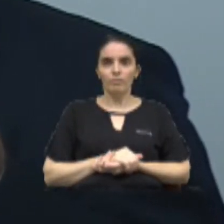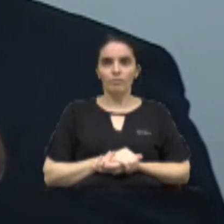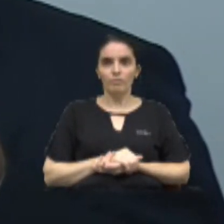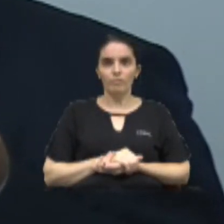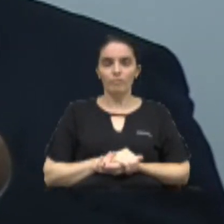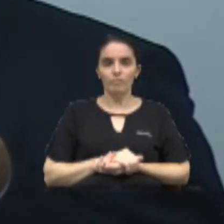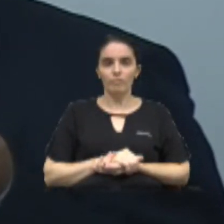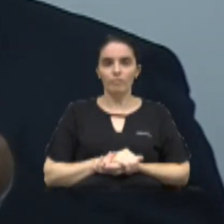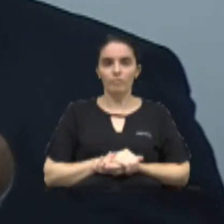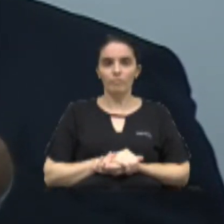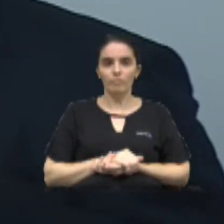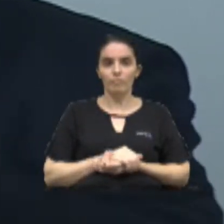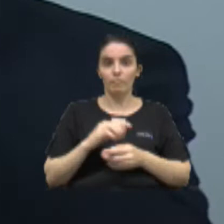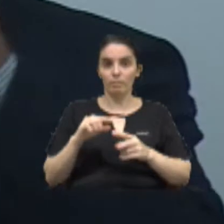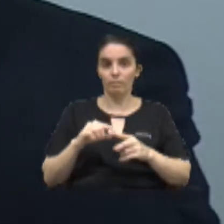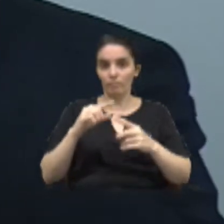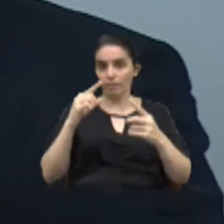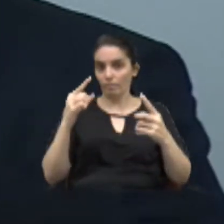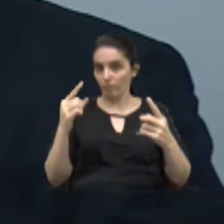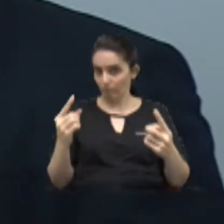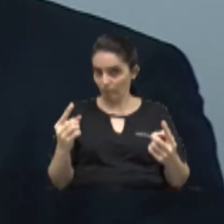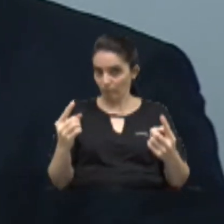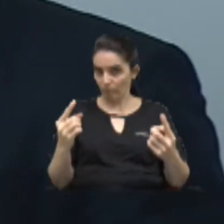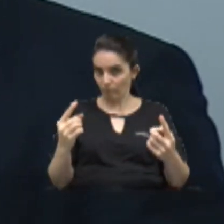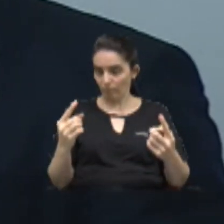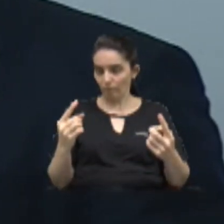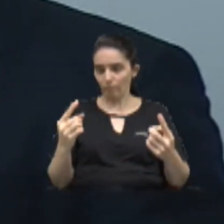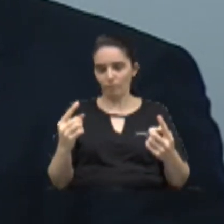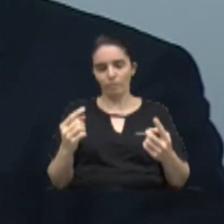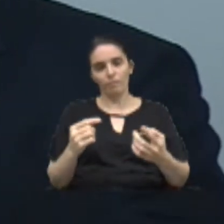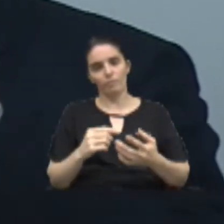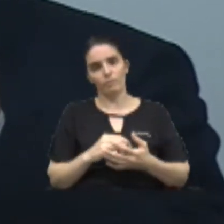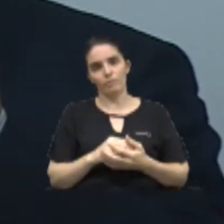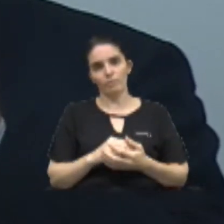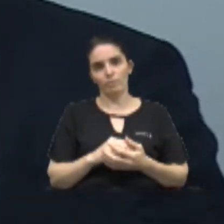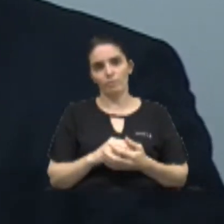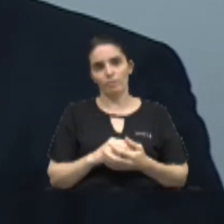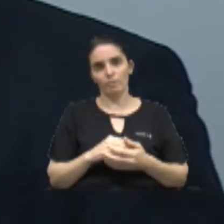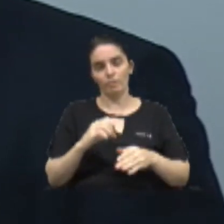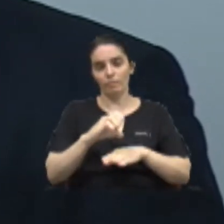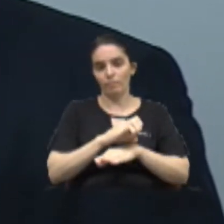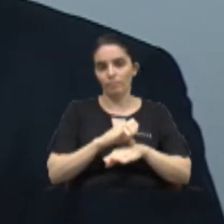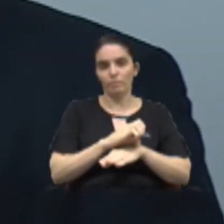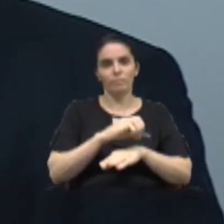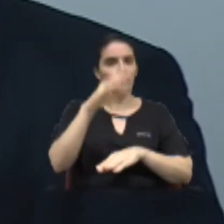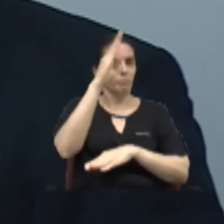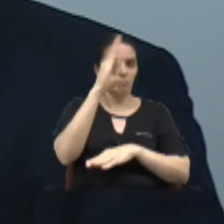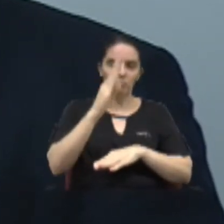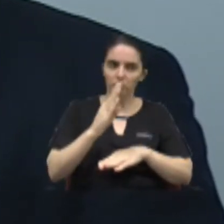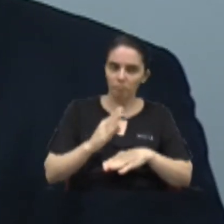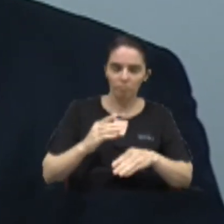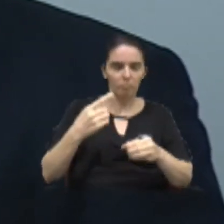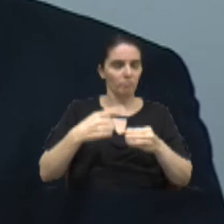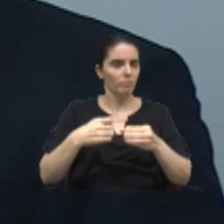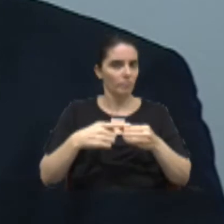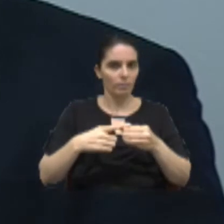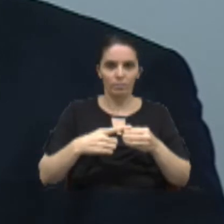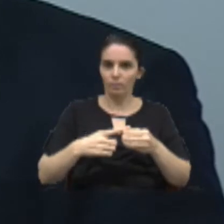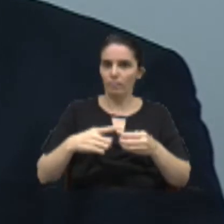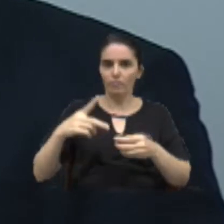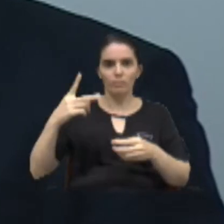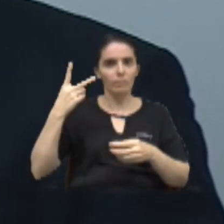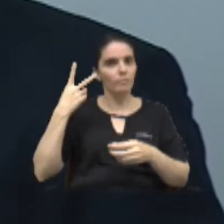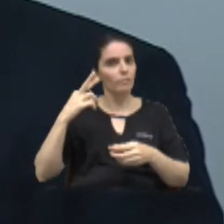E o Estado, em todos os seus aspectos, não valoriza financeiramente